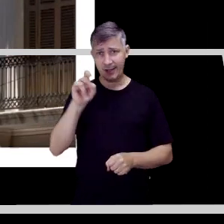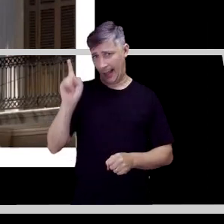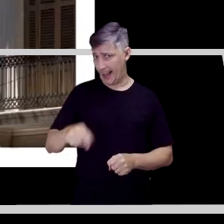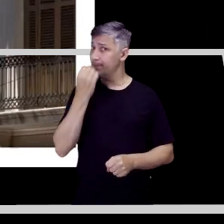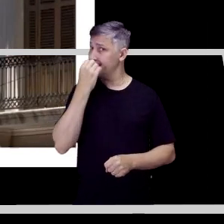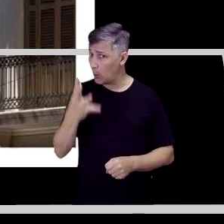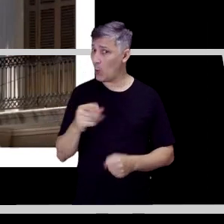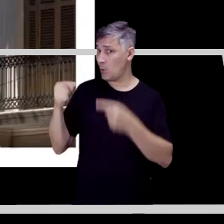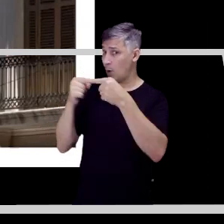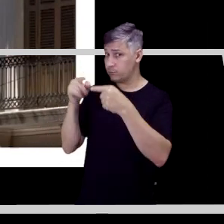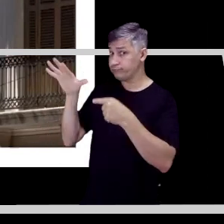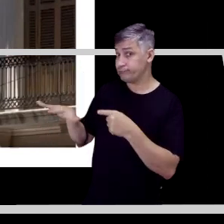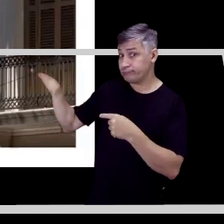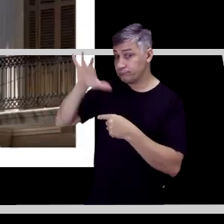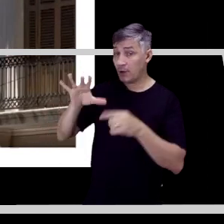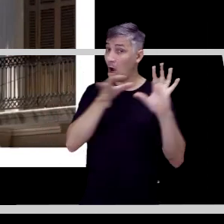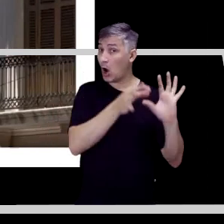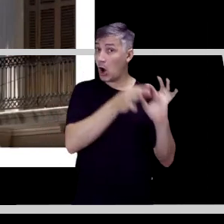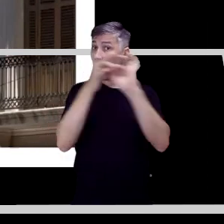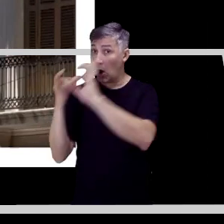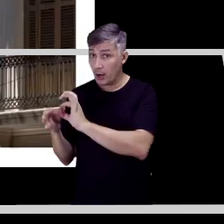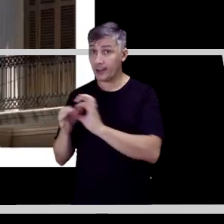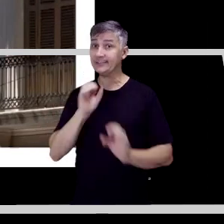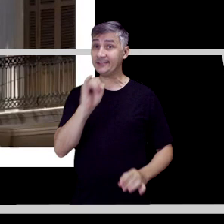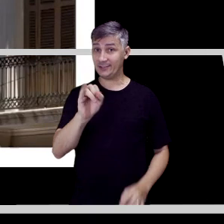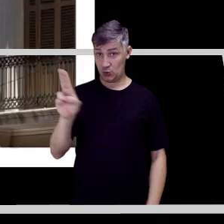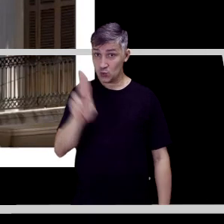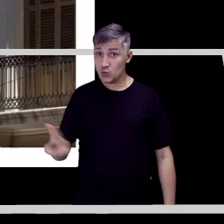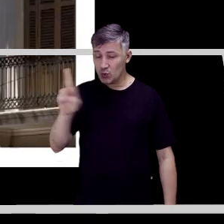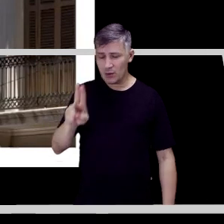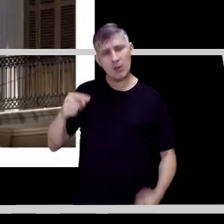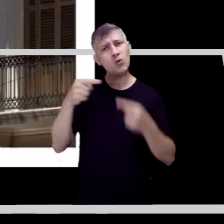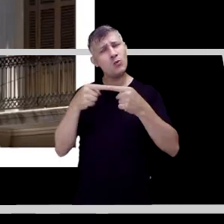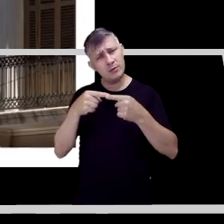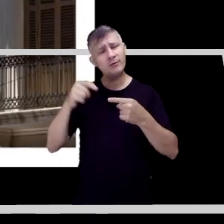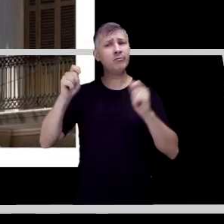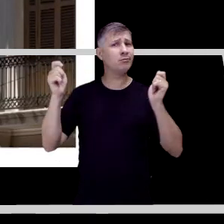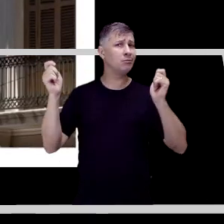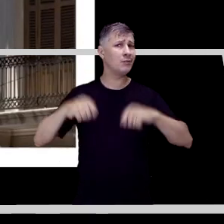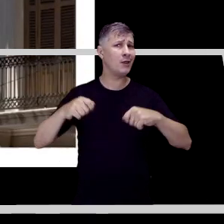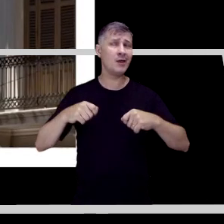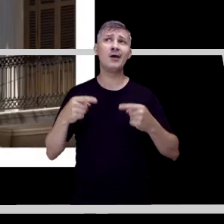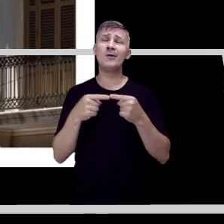for benéfica àquele contexto, e quando usa com um nível, assim,